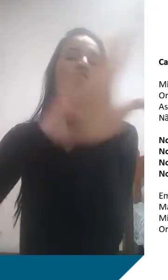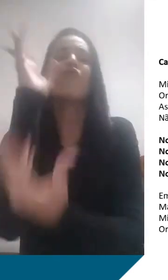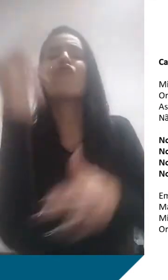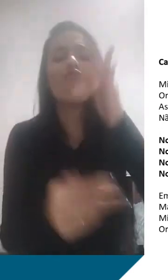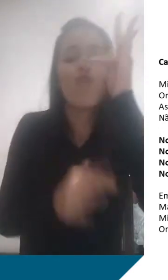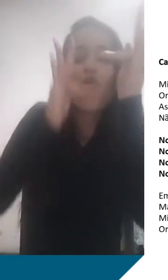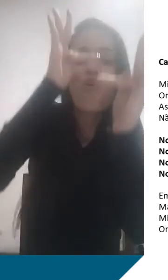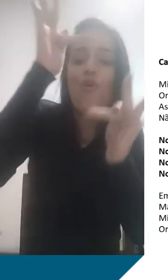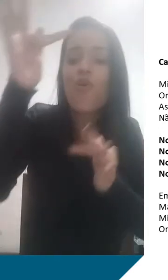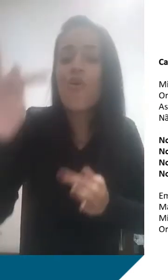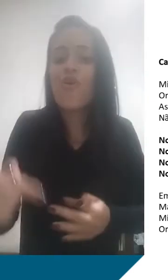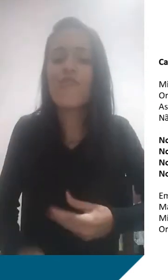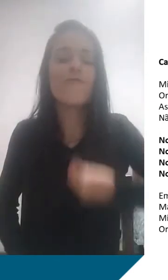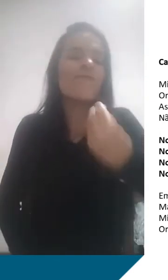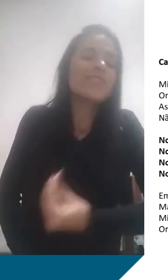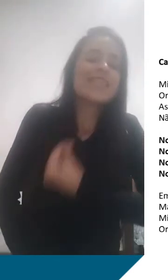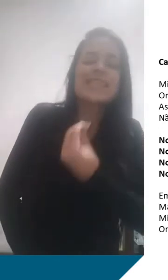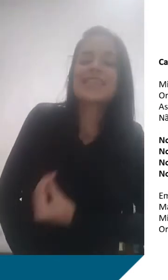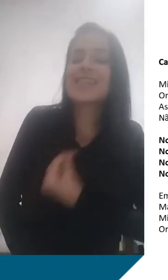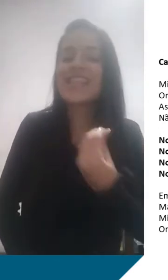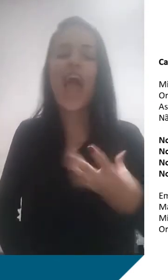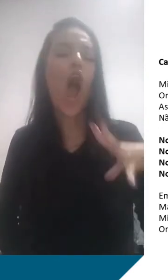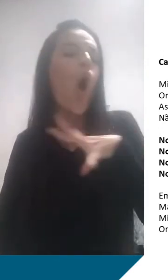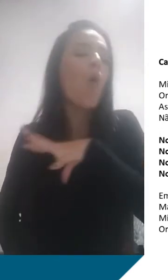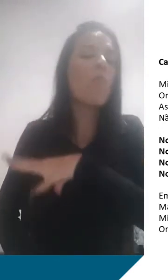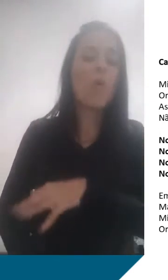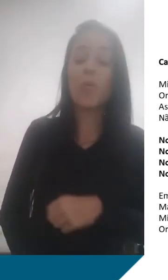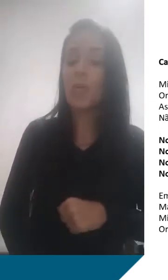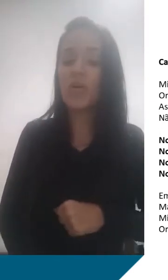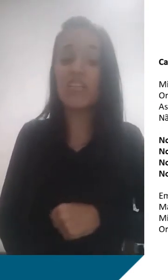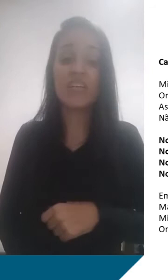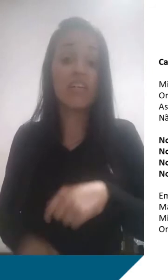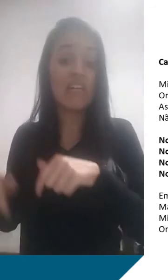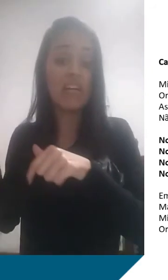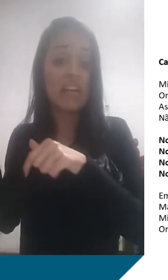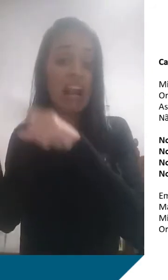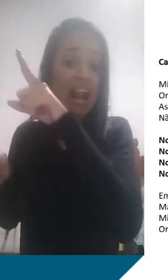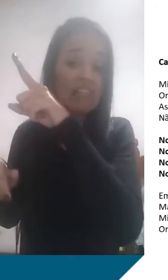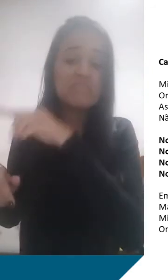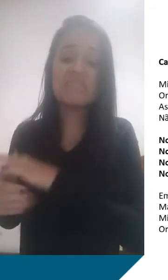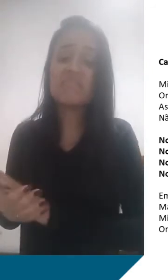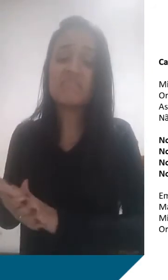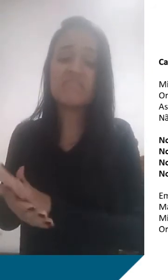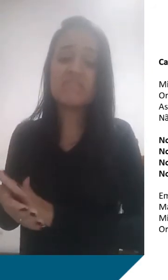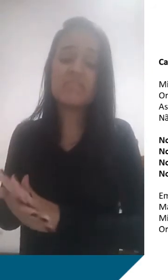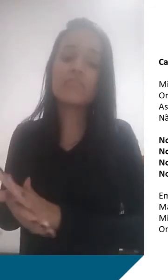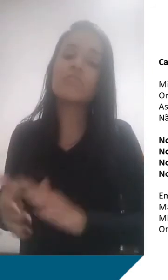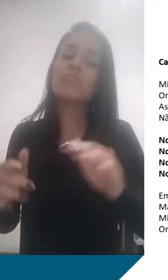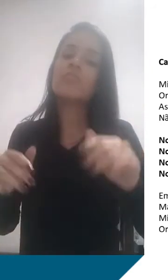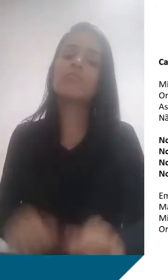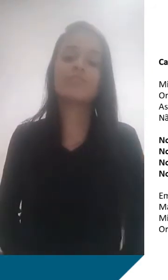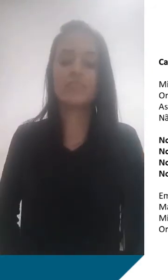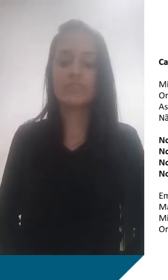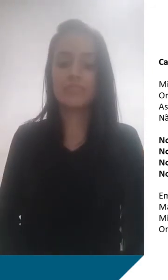amores. Percebam aí o nacionalismo e a valorização da natureza, assim como também nessa pintura do